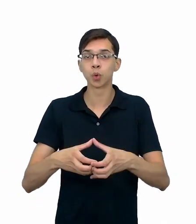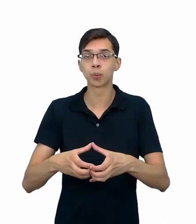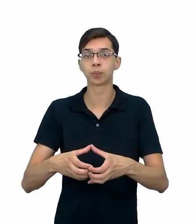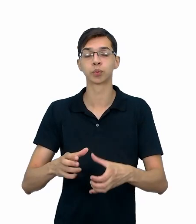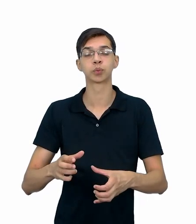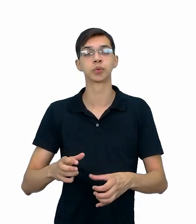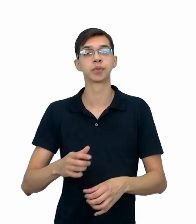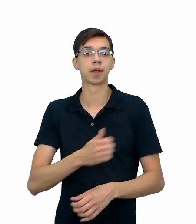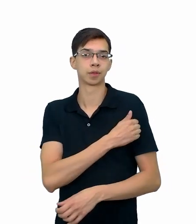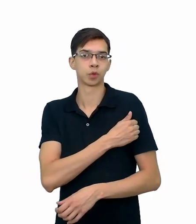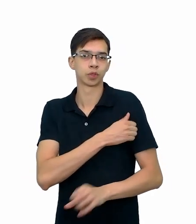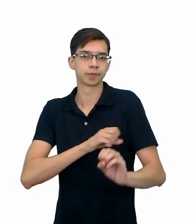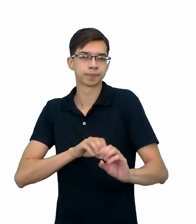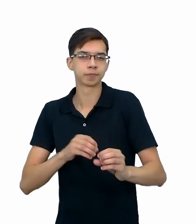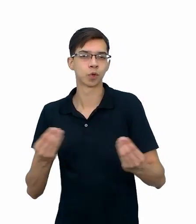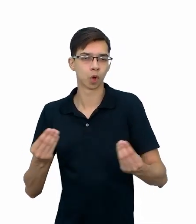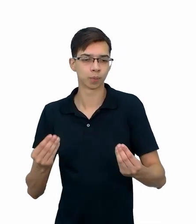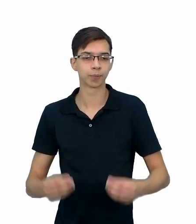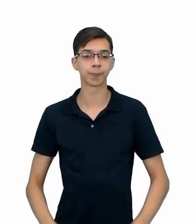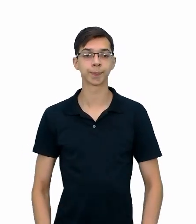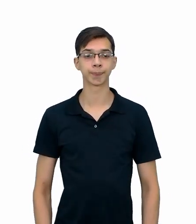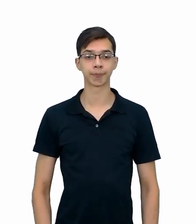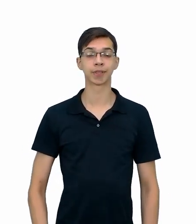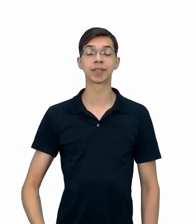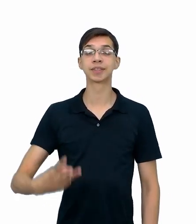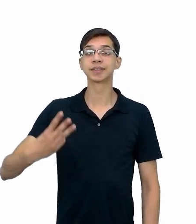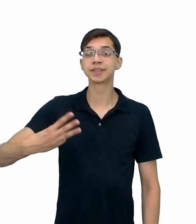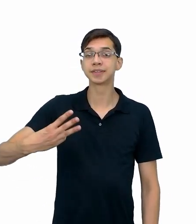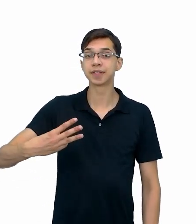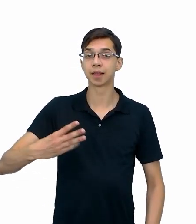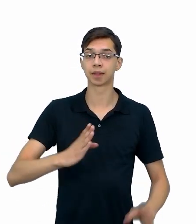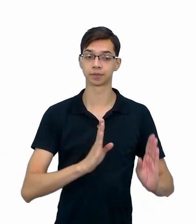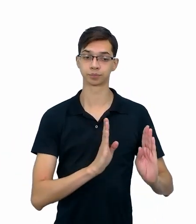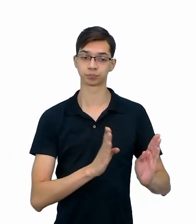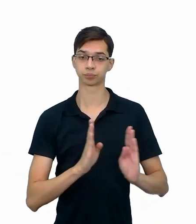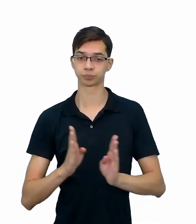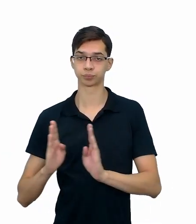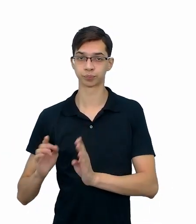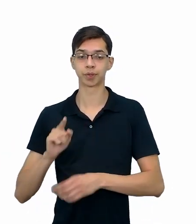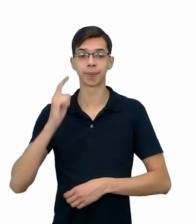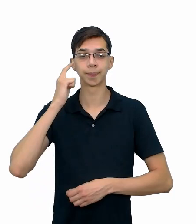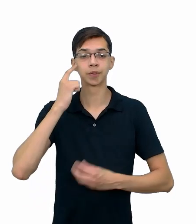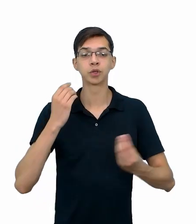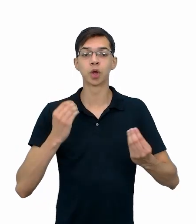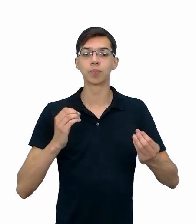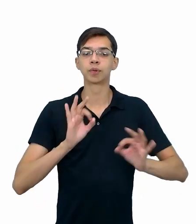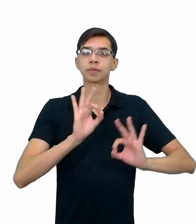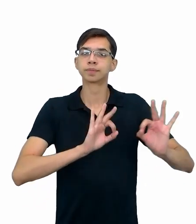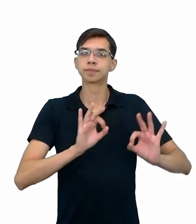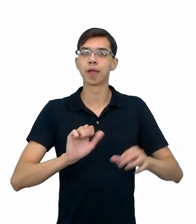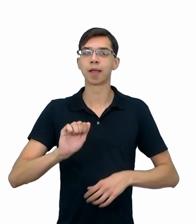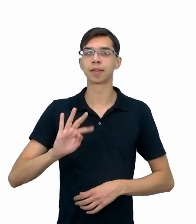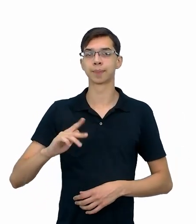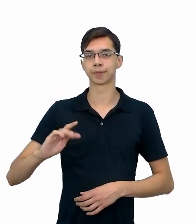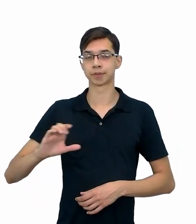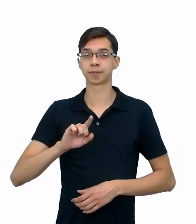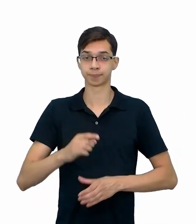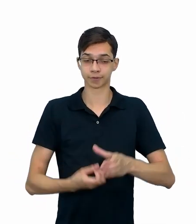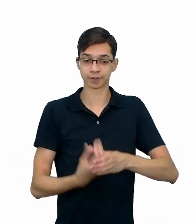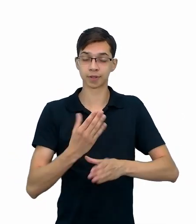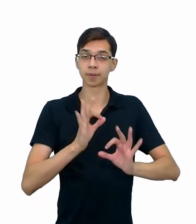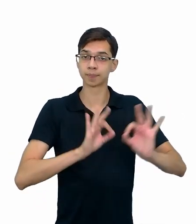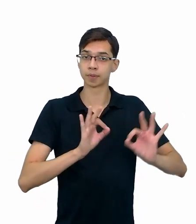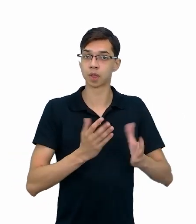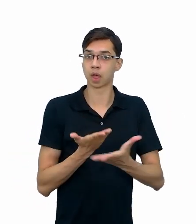terceira etapa, elaborar o planejamento na TPC. Pensar em tudo isso e fazer esse plano, criar talvez esse plano